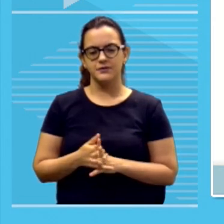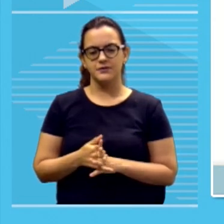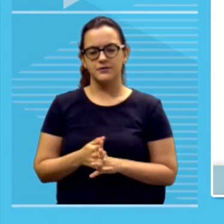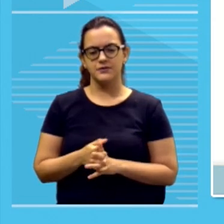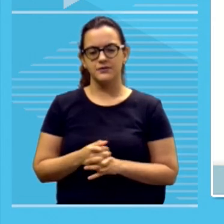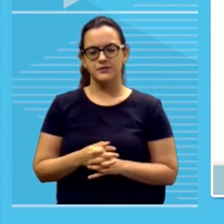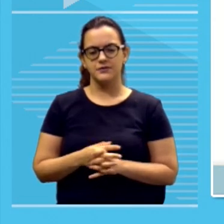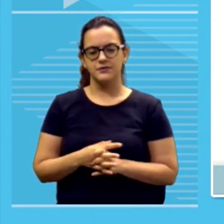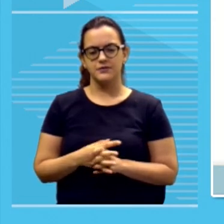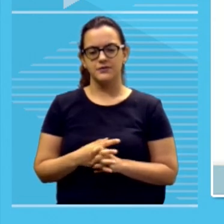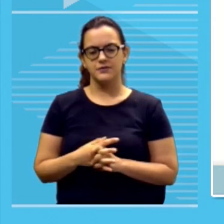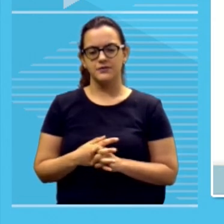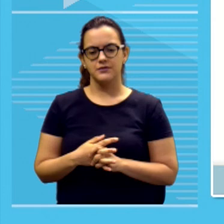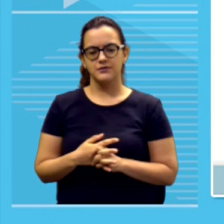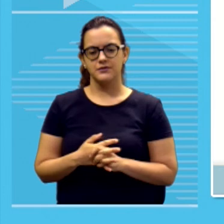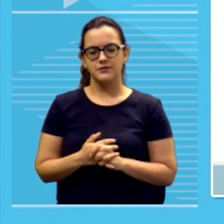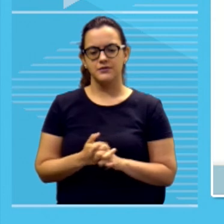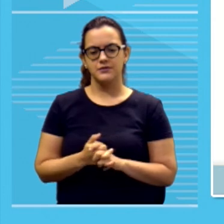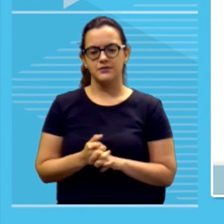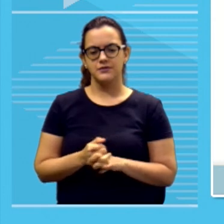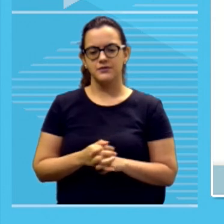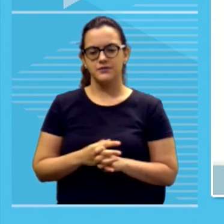28 raiz de 2